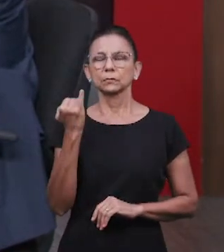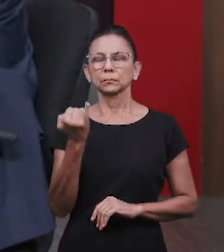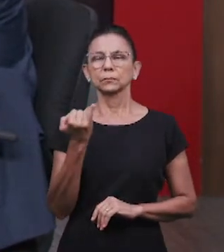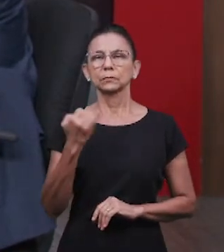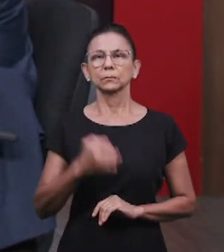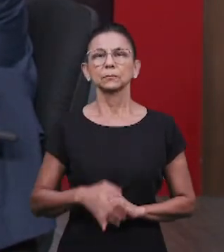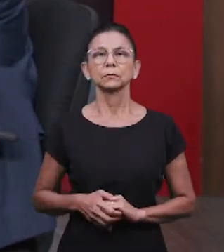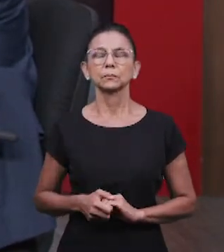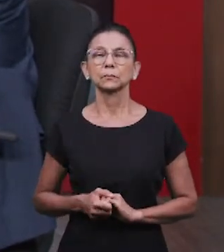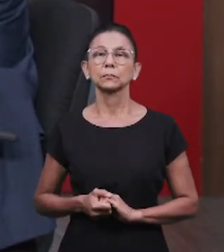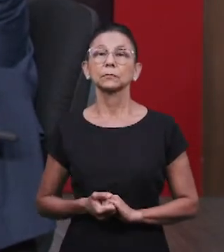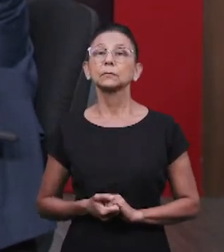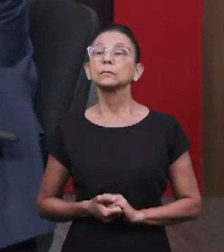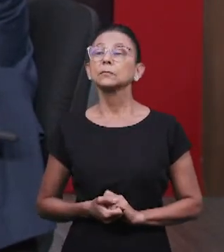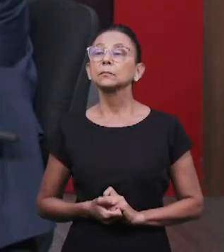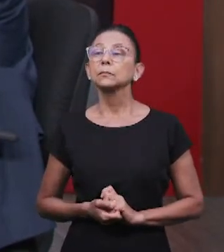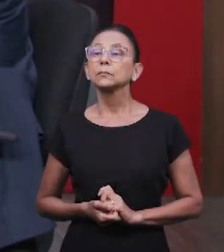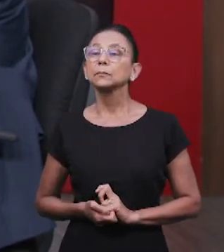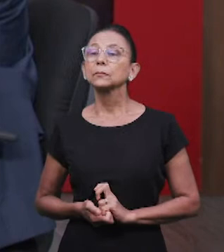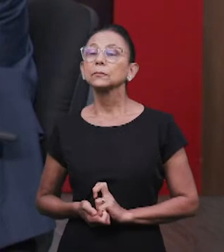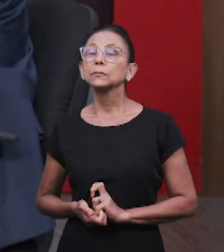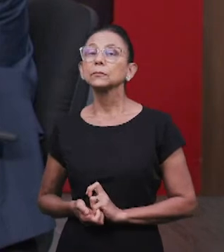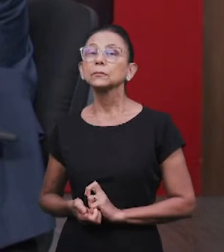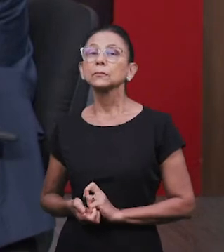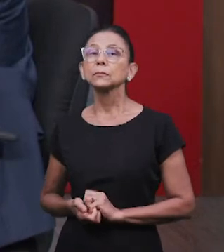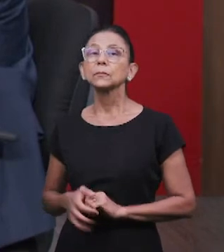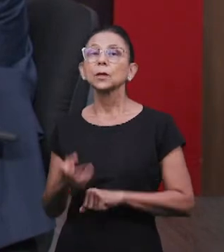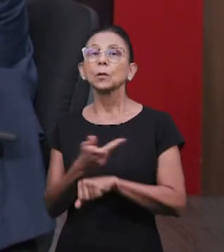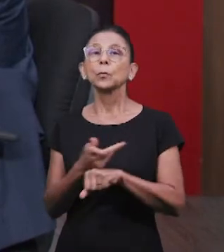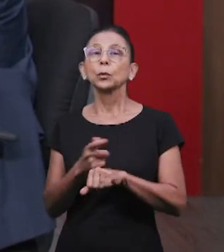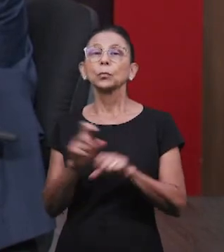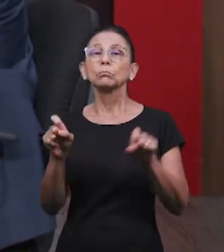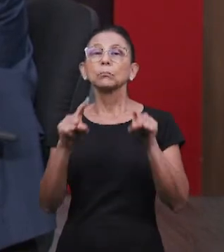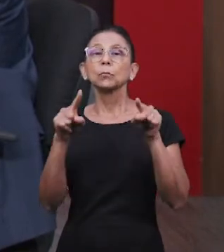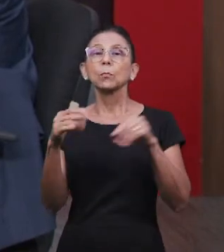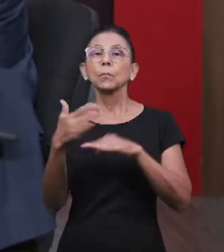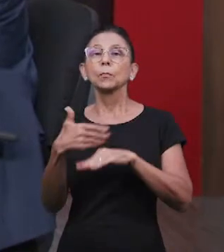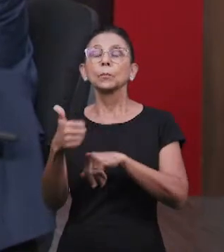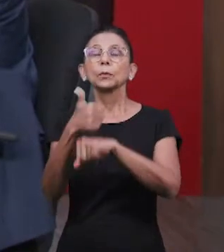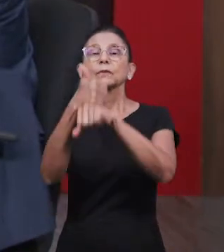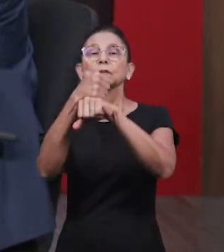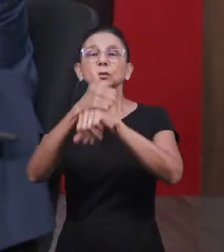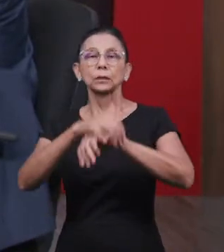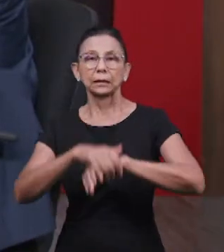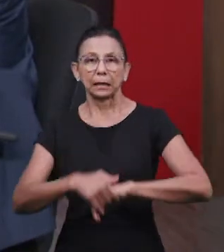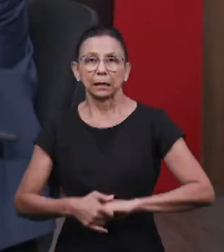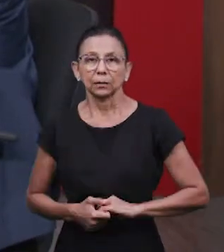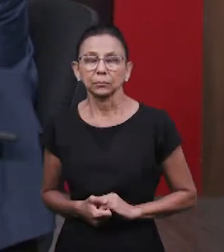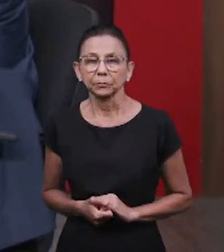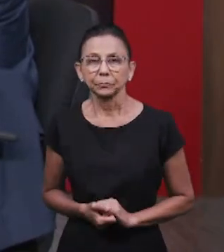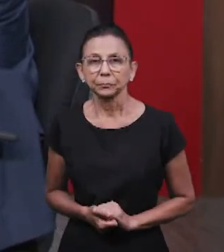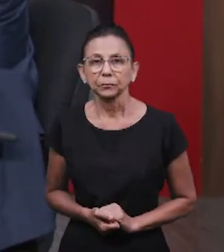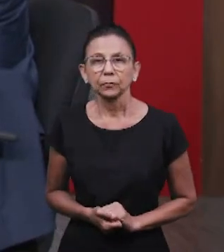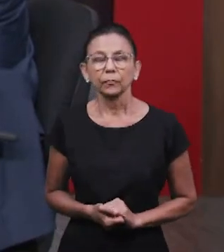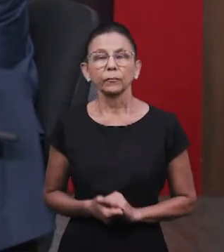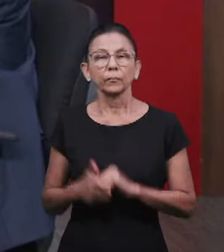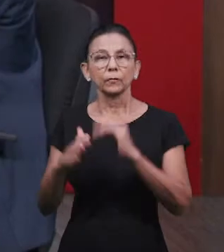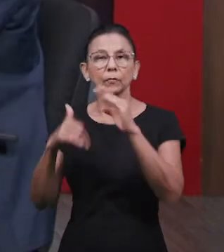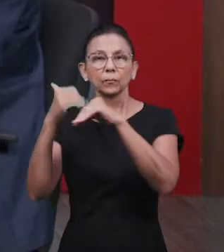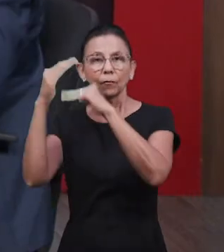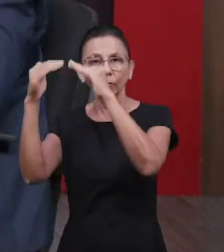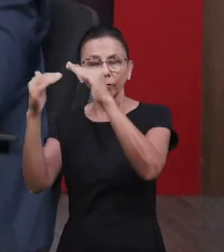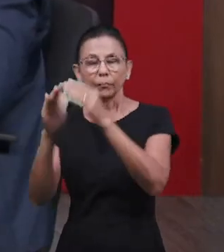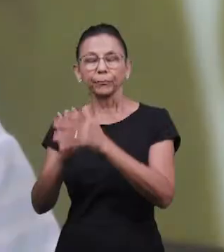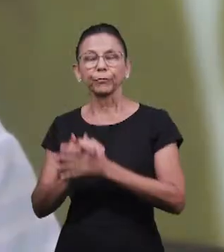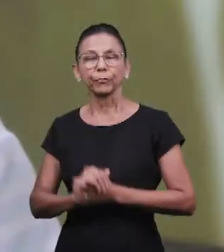ou qualquer uma das irmãs, que profissionais os pais devem procurar? Nós temos os marcos do desenvolvimento, então é importante isso